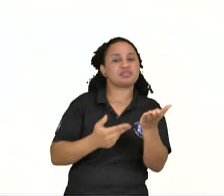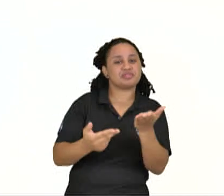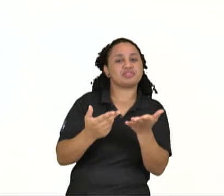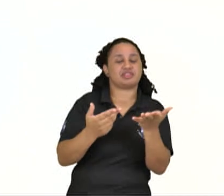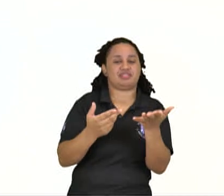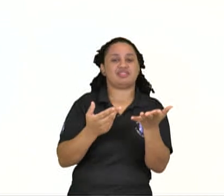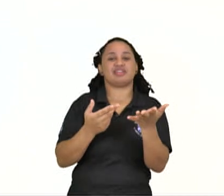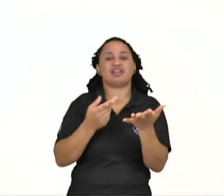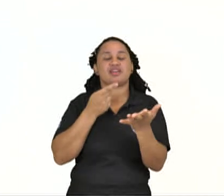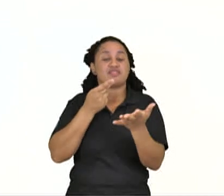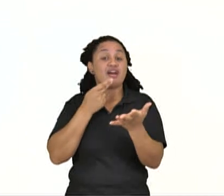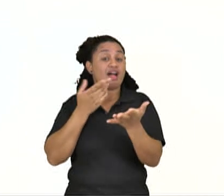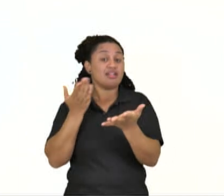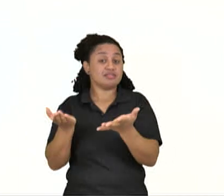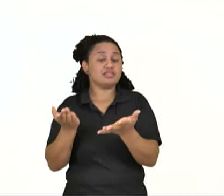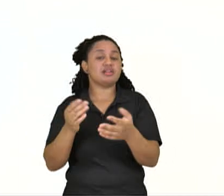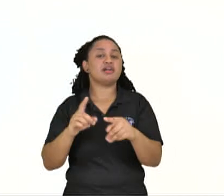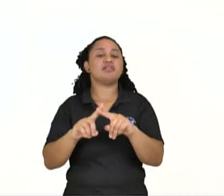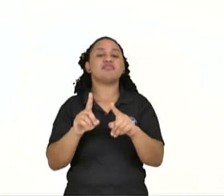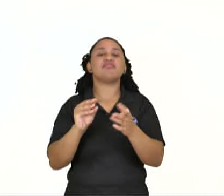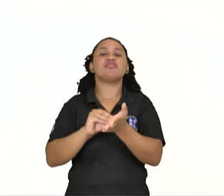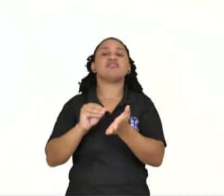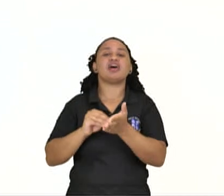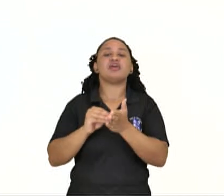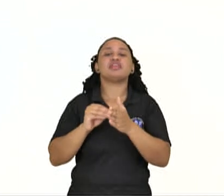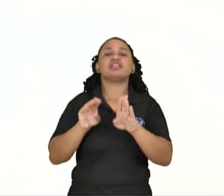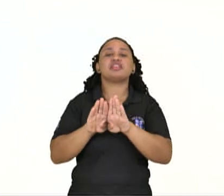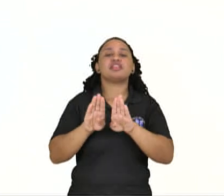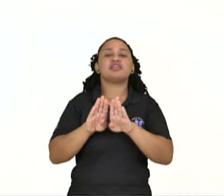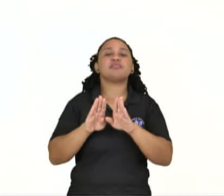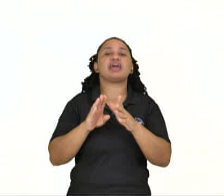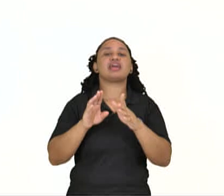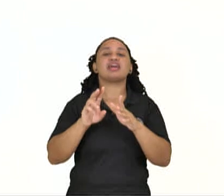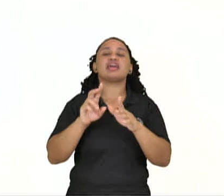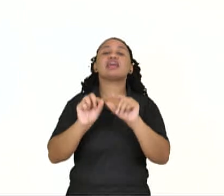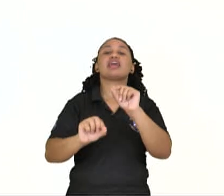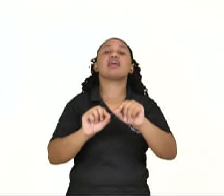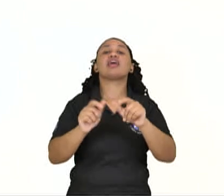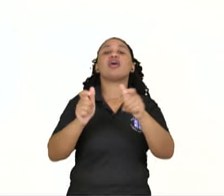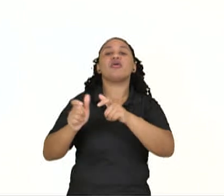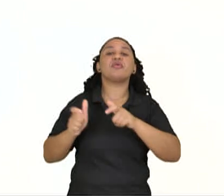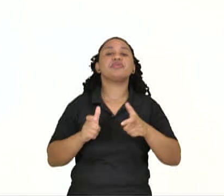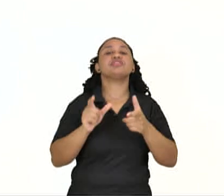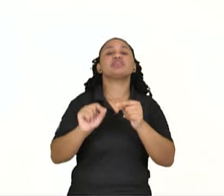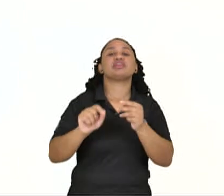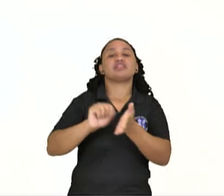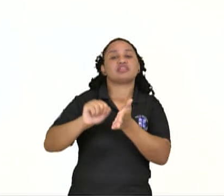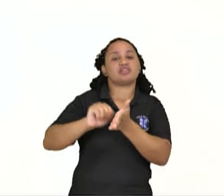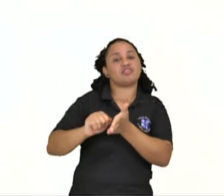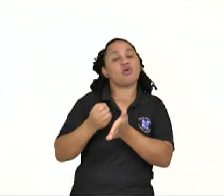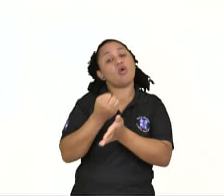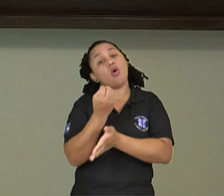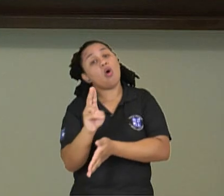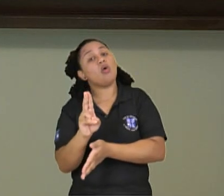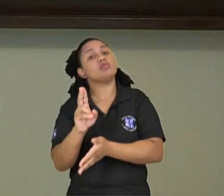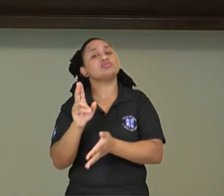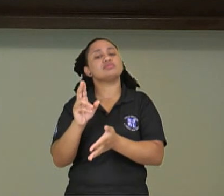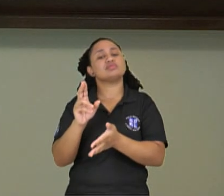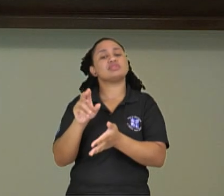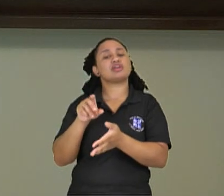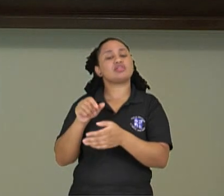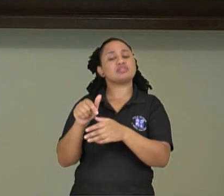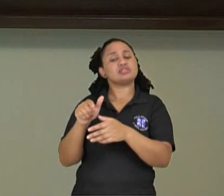A pintura da Grécia Antiga, embora no seu tempo uma das mais populares e prestigiadas